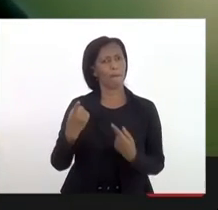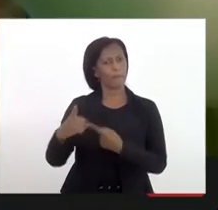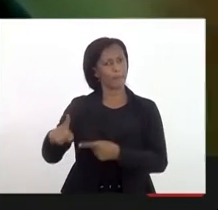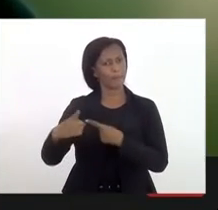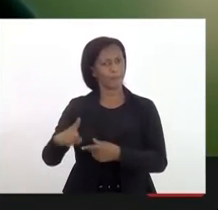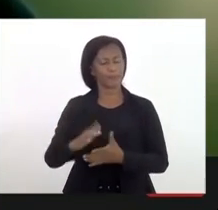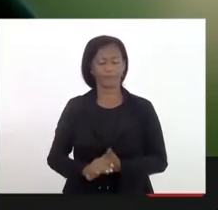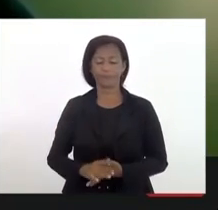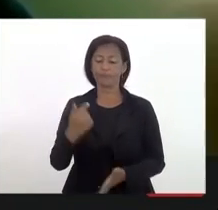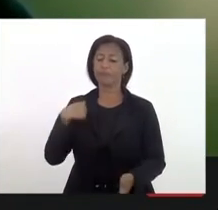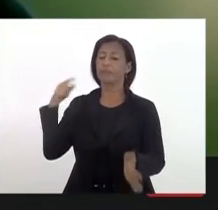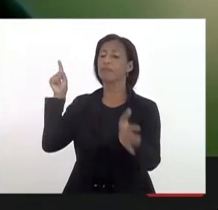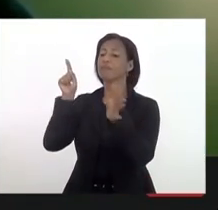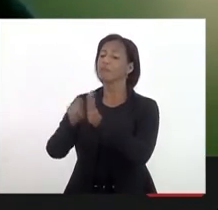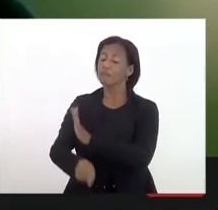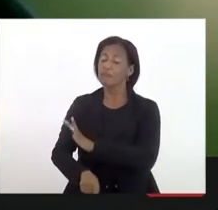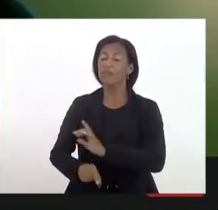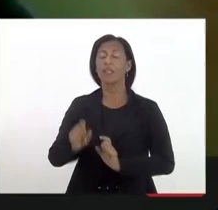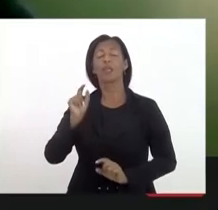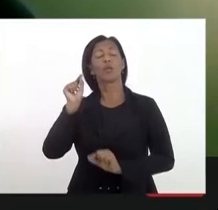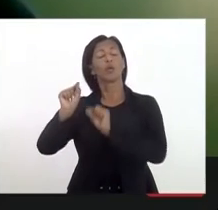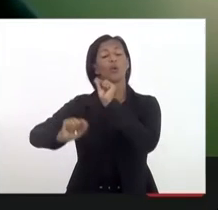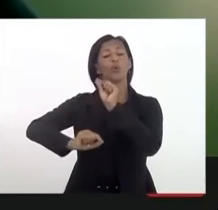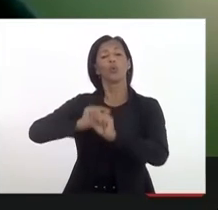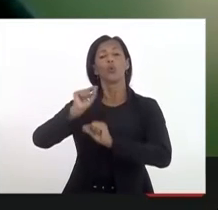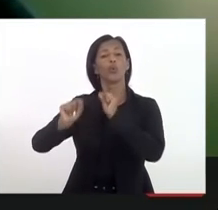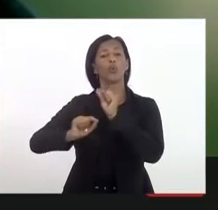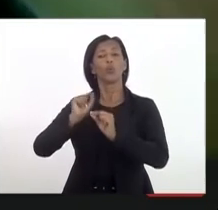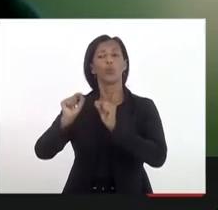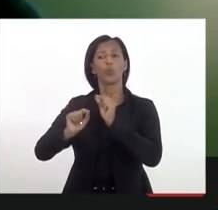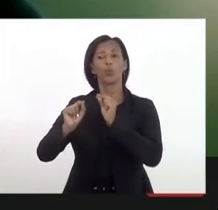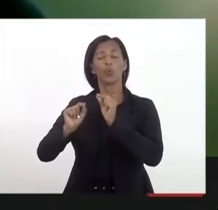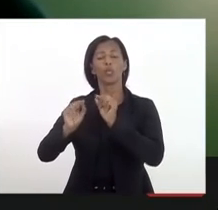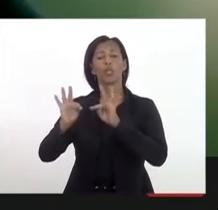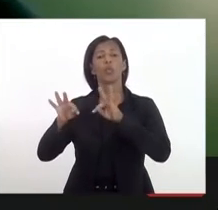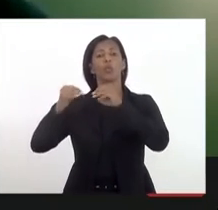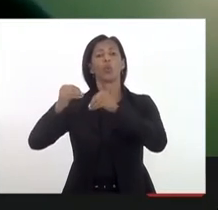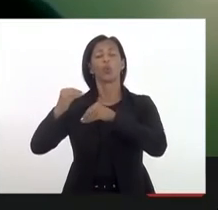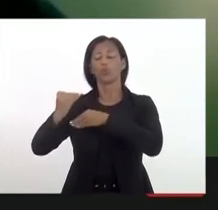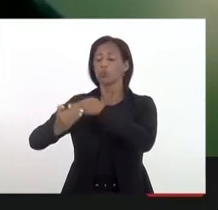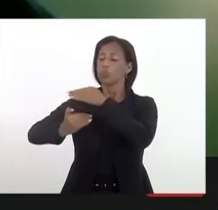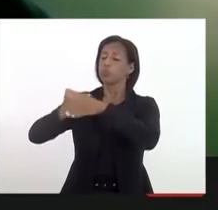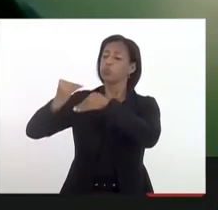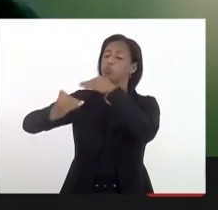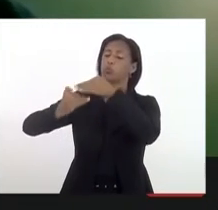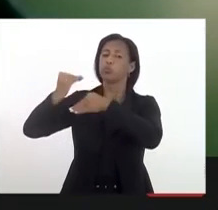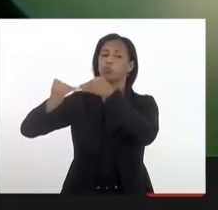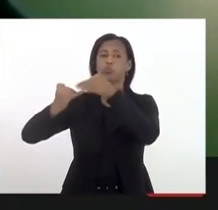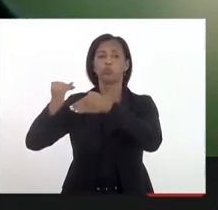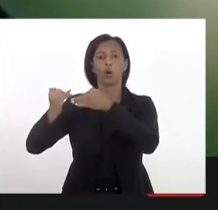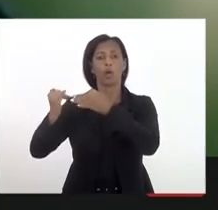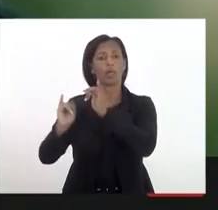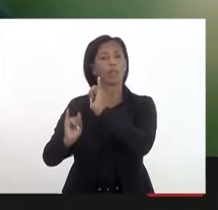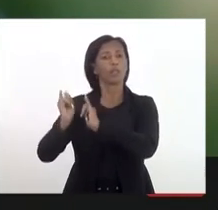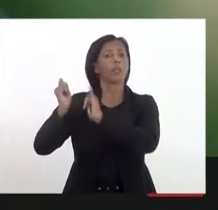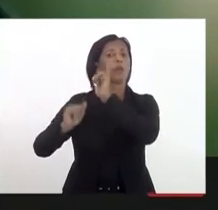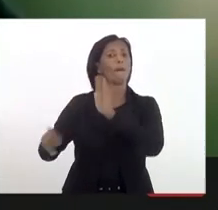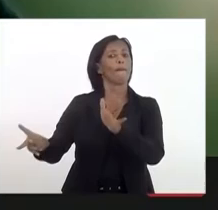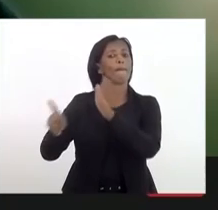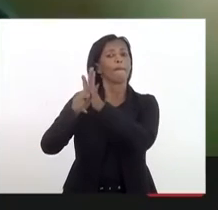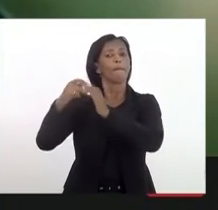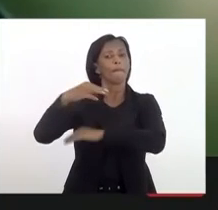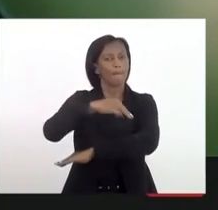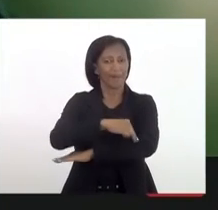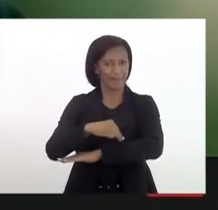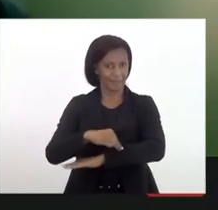provocação, perguntando a eles o que gerou todo o desenvolvimento industrial de Macaé, né? Que